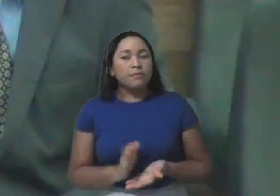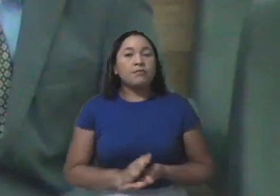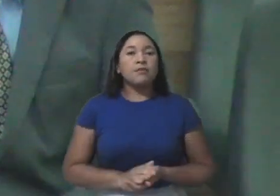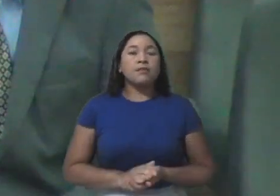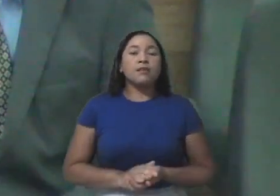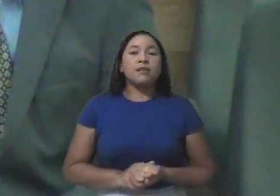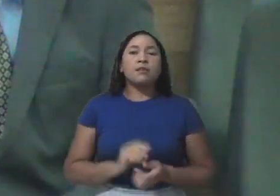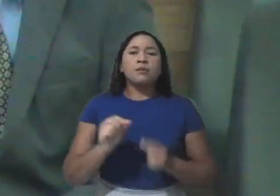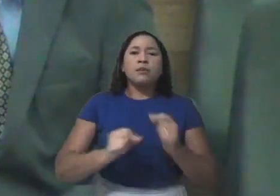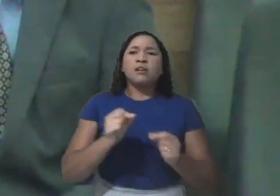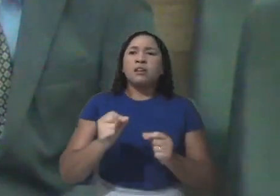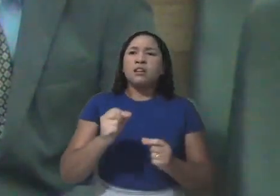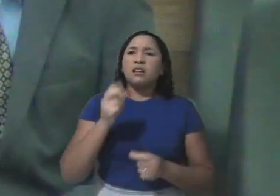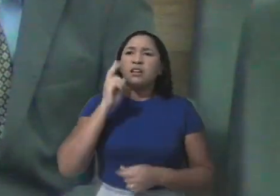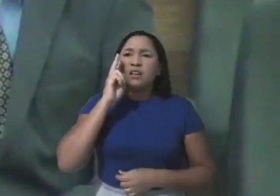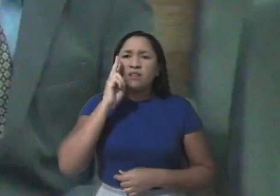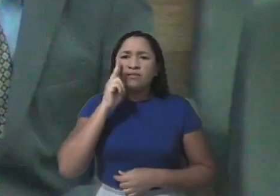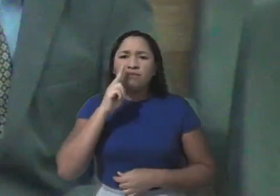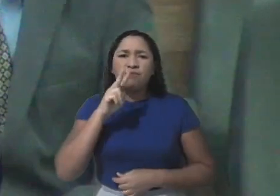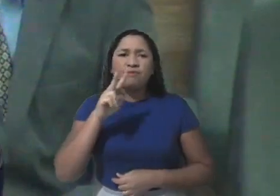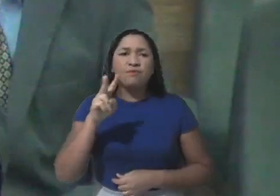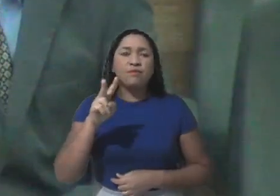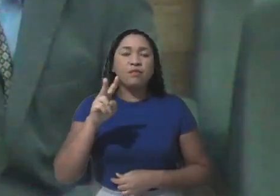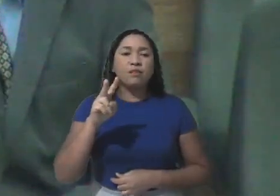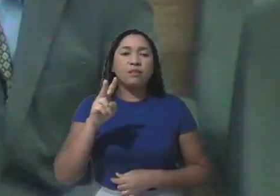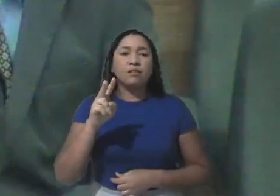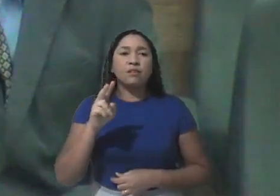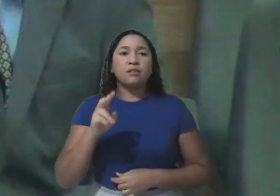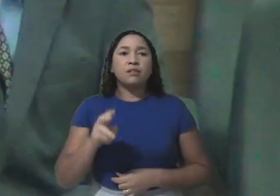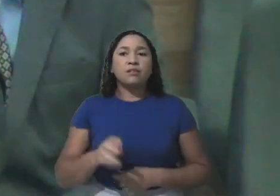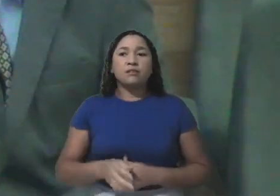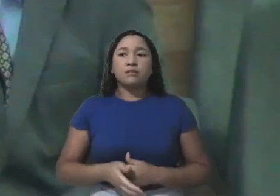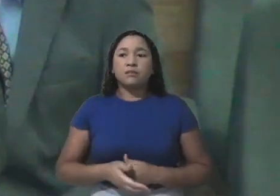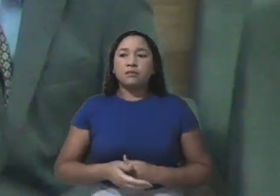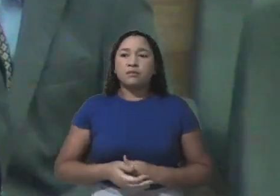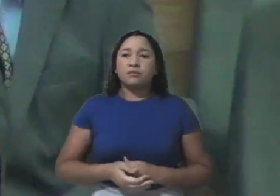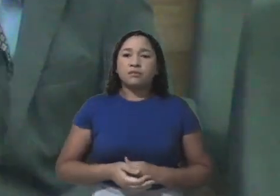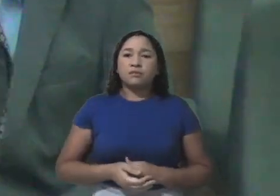quem já viu este livrinho, tem como projetar no telão?